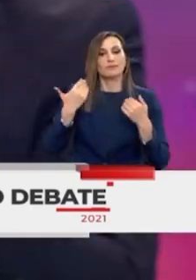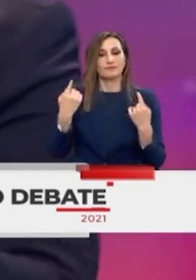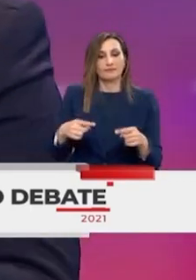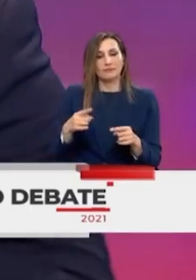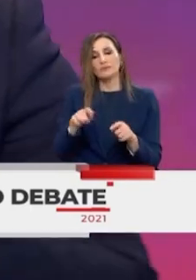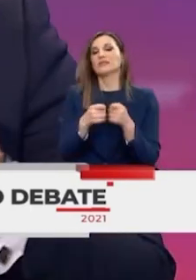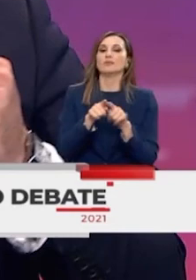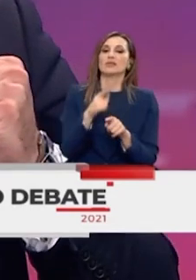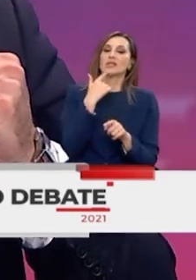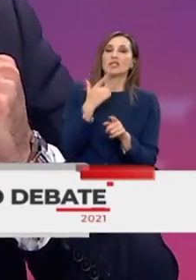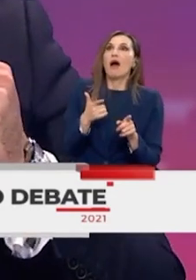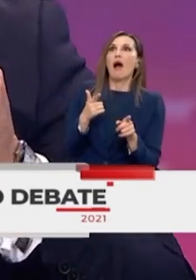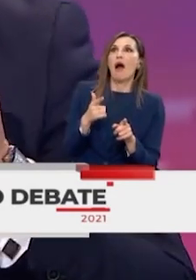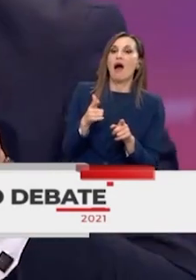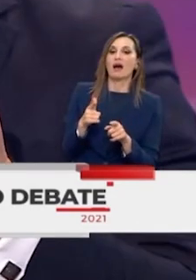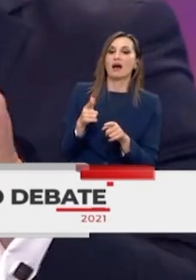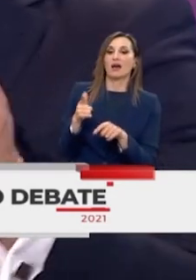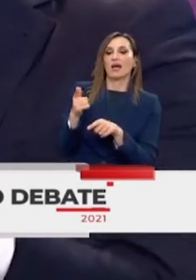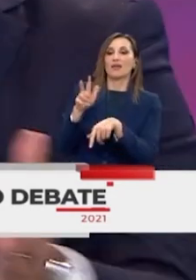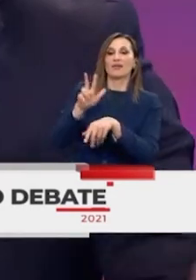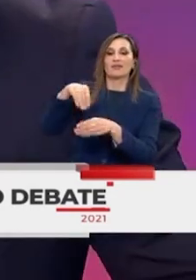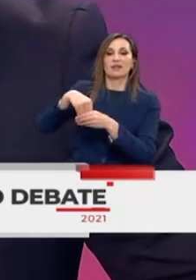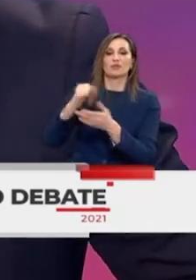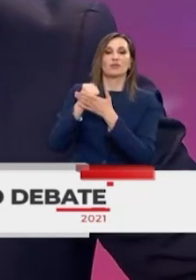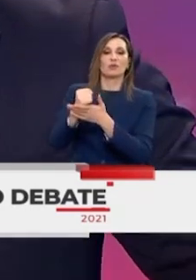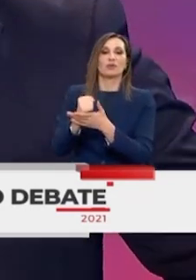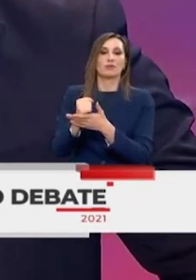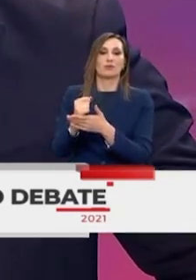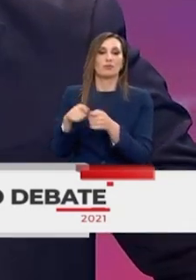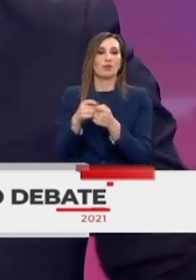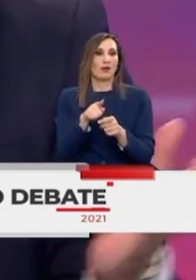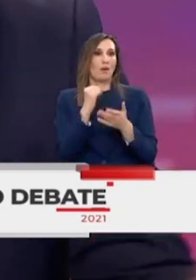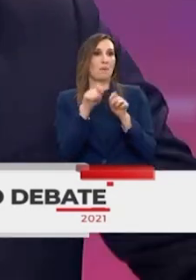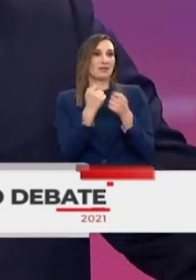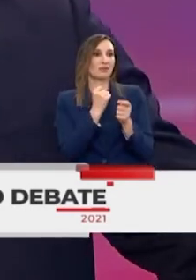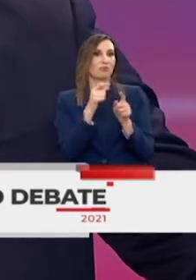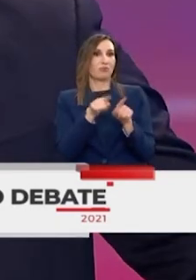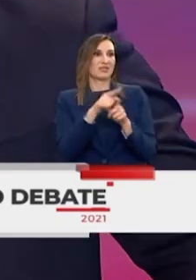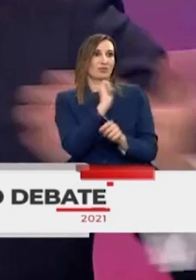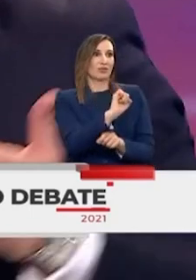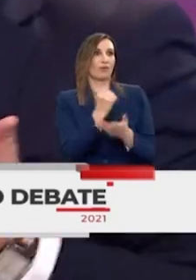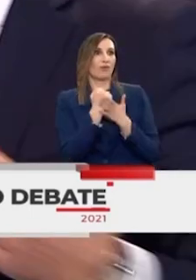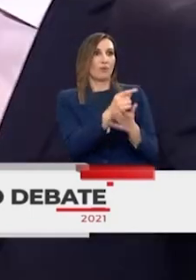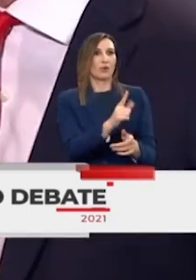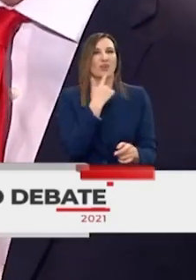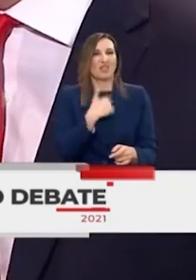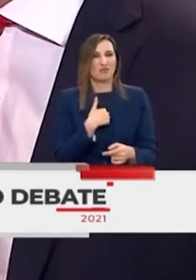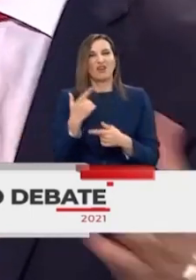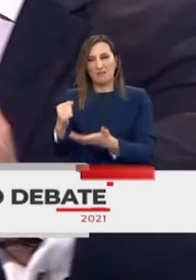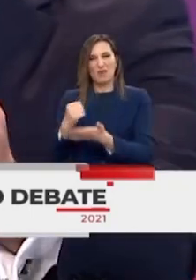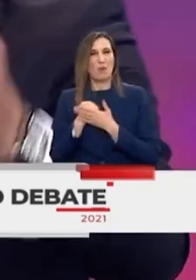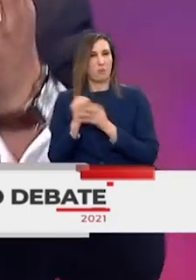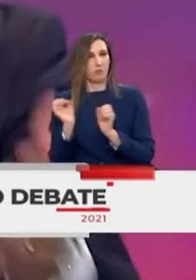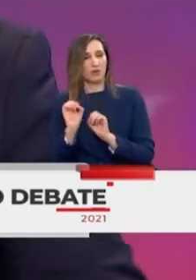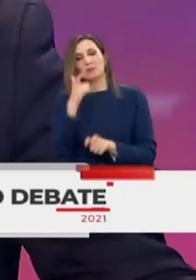a Ana Gomes diz: ah, ele nem a direção dela controla. Você nem o apoio do seu partido teve, valha-me Deus, nem o apoio do seu partido. E vem-me aqui dizer que eu não tenho apoio.